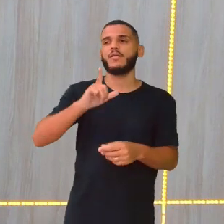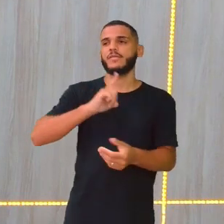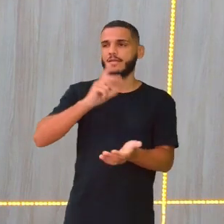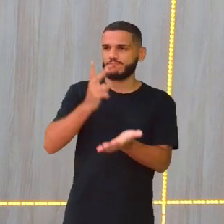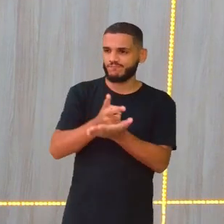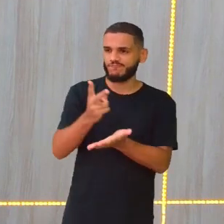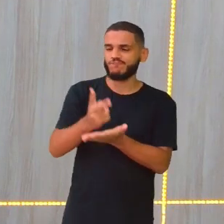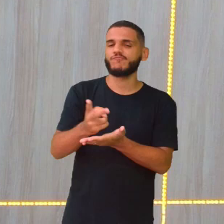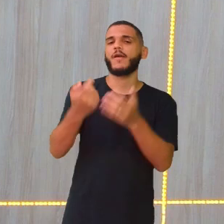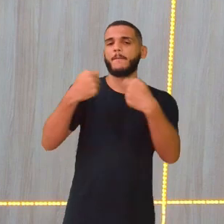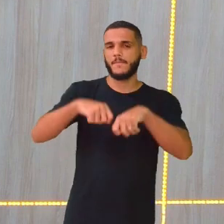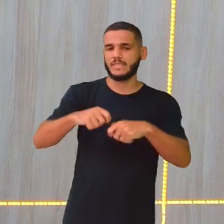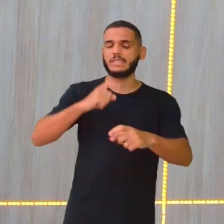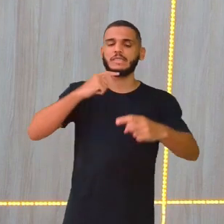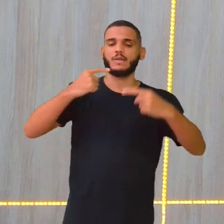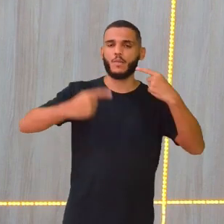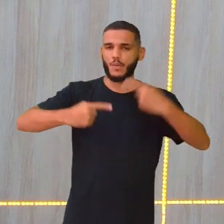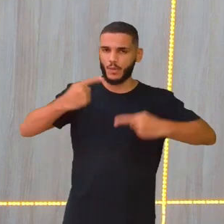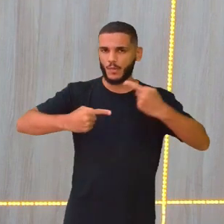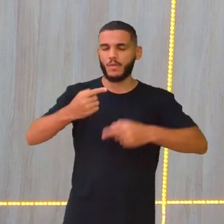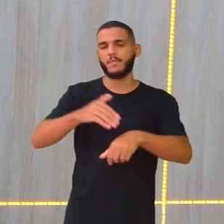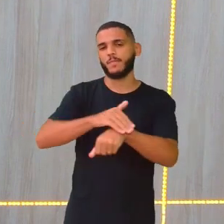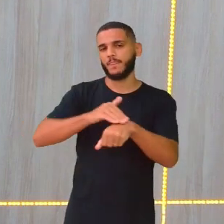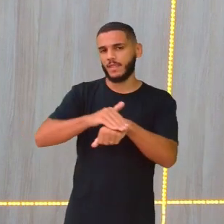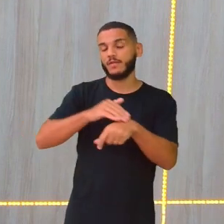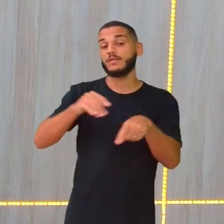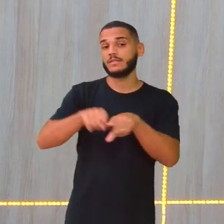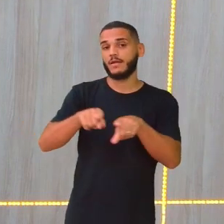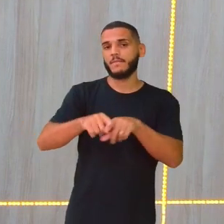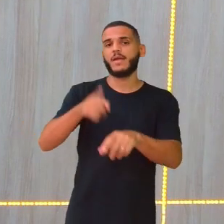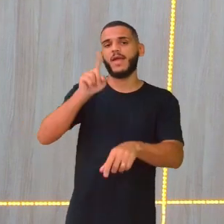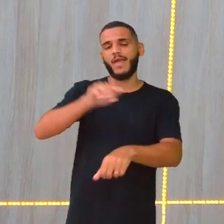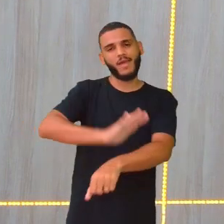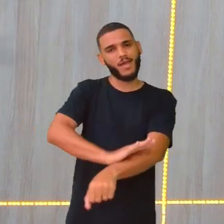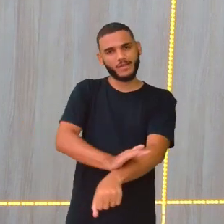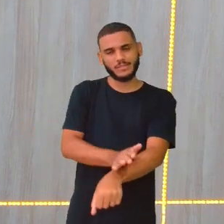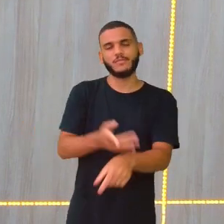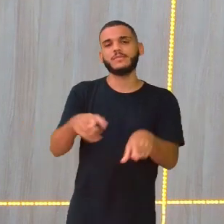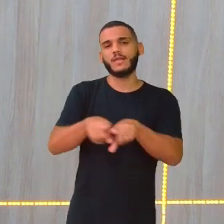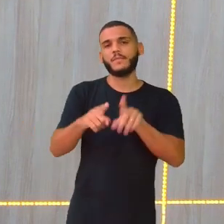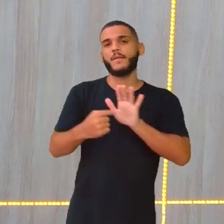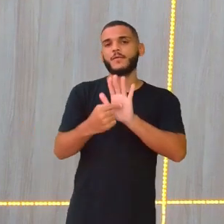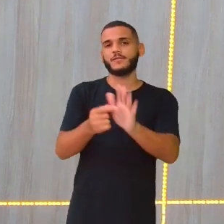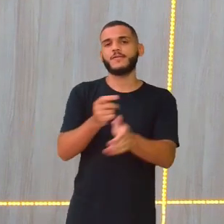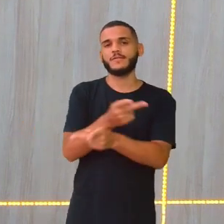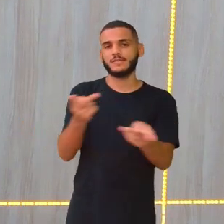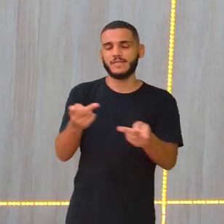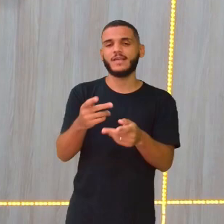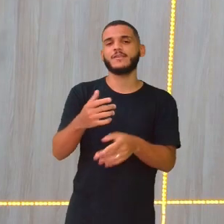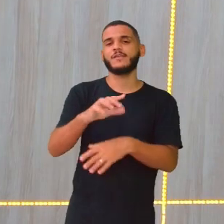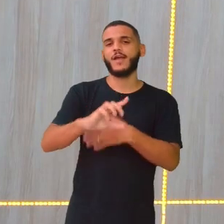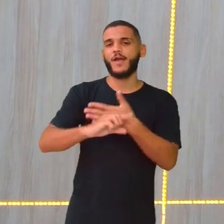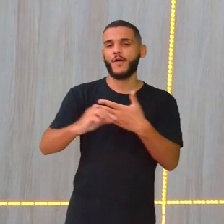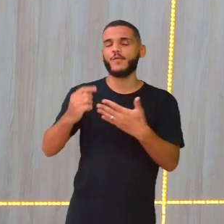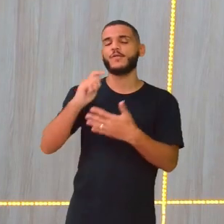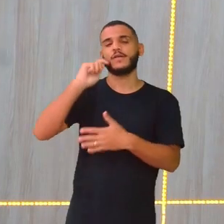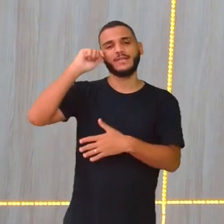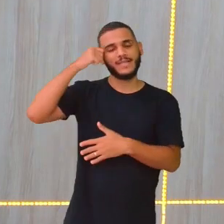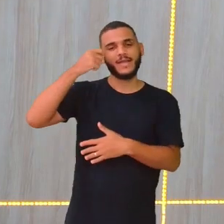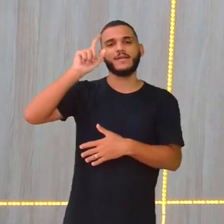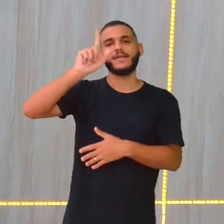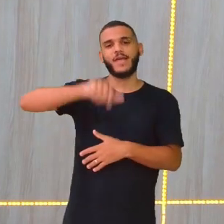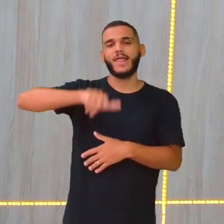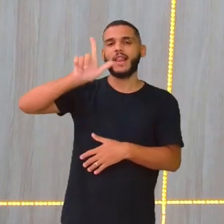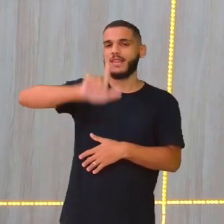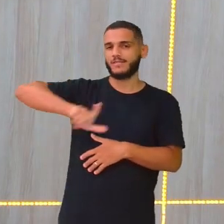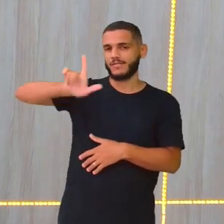continuar necessitando de discussão e de conversa, né, que é o racismo, e para apresentar a vocês alguns autores negros de literatura